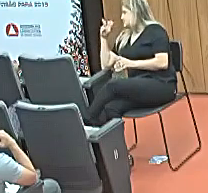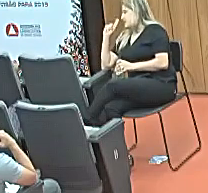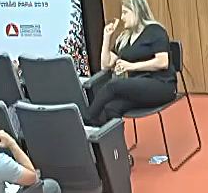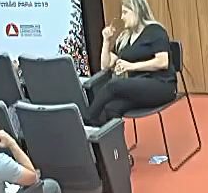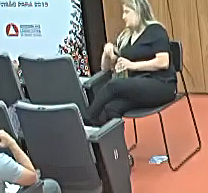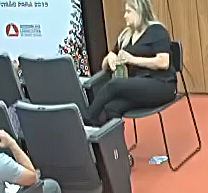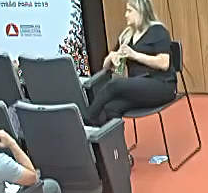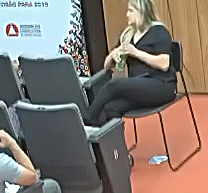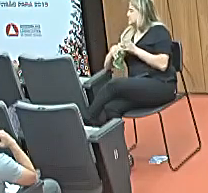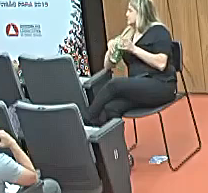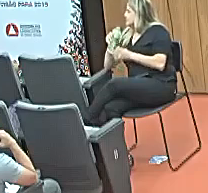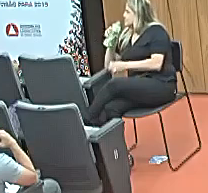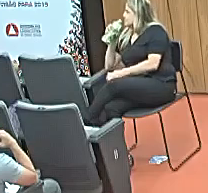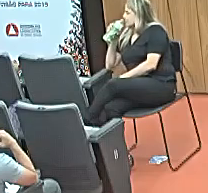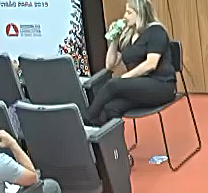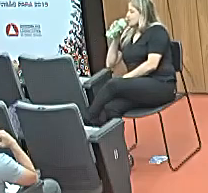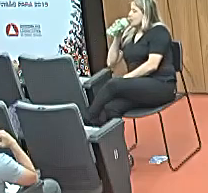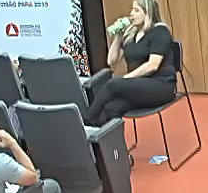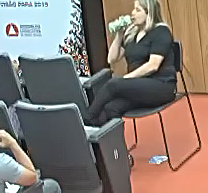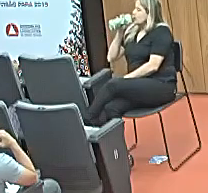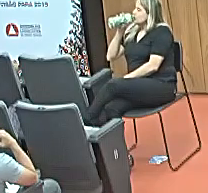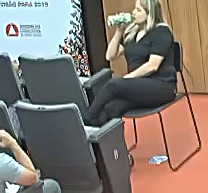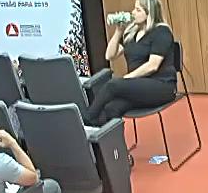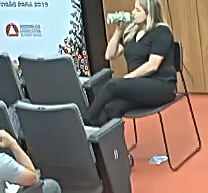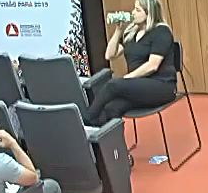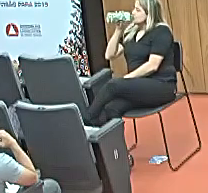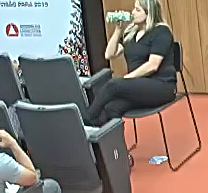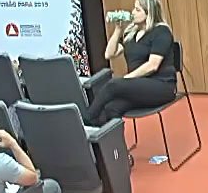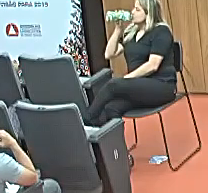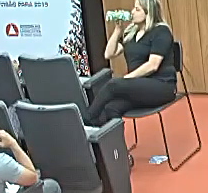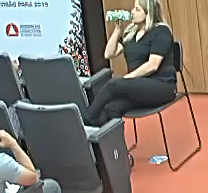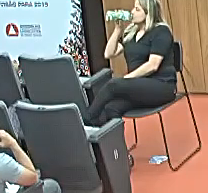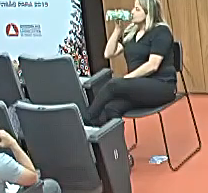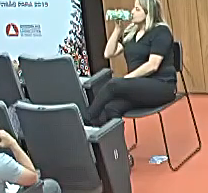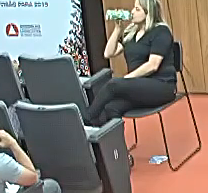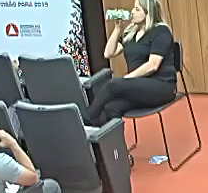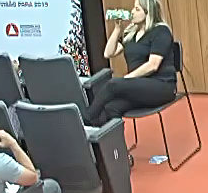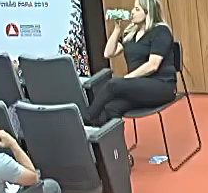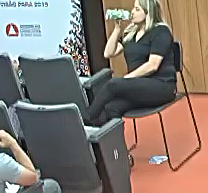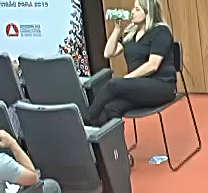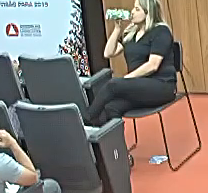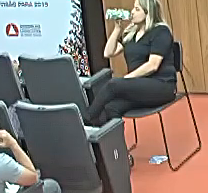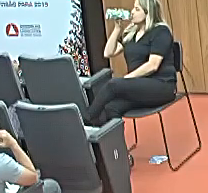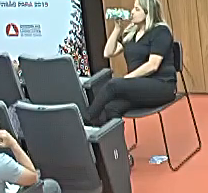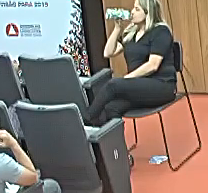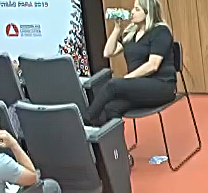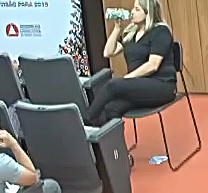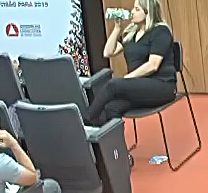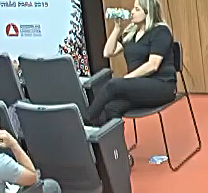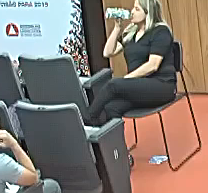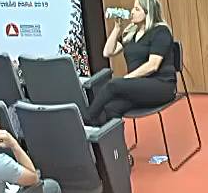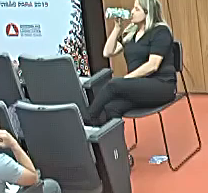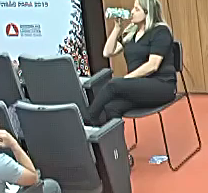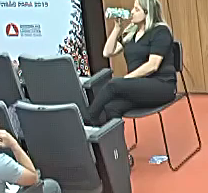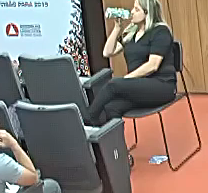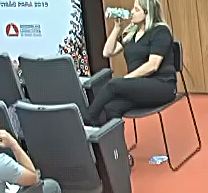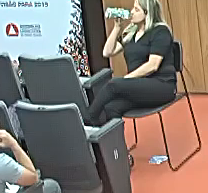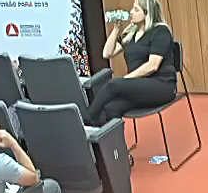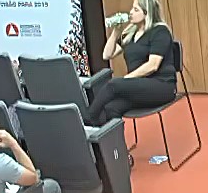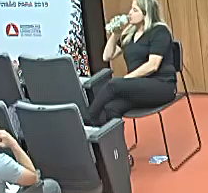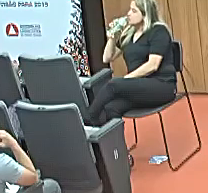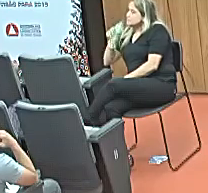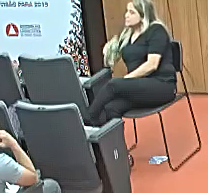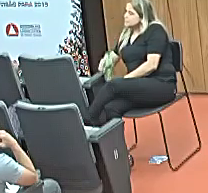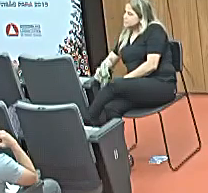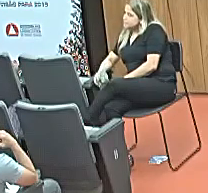o grupo teve 3 mil três moções né é que eu vou ler ler na